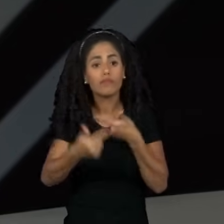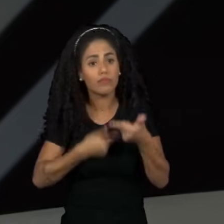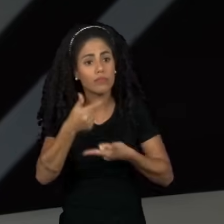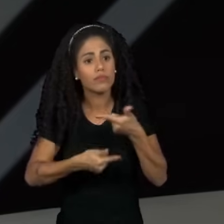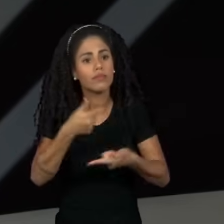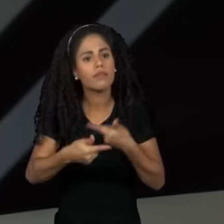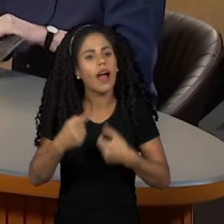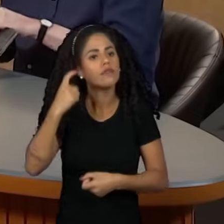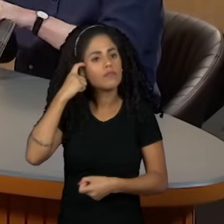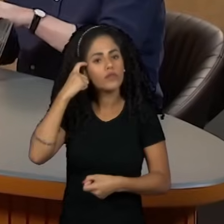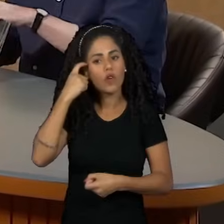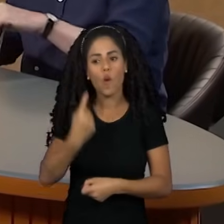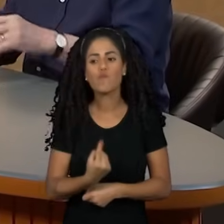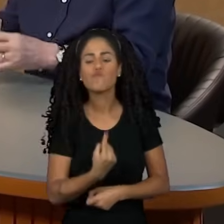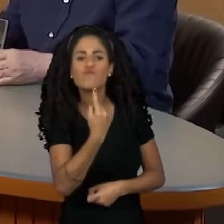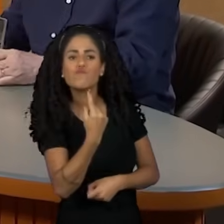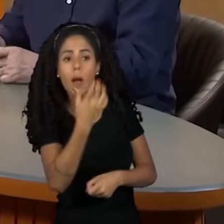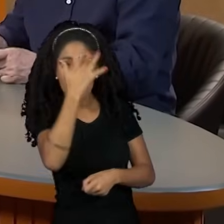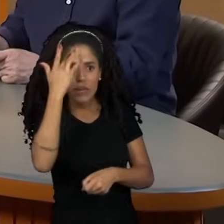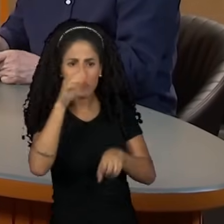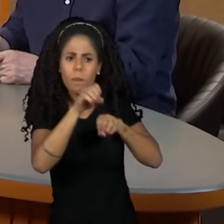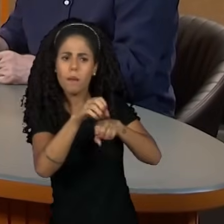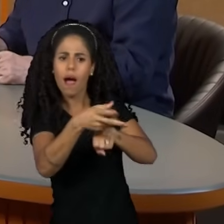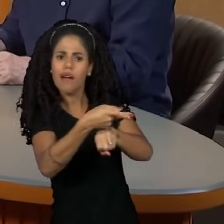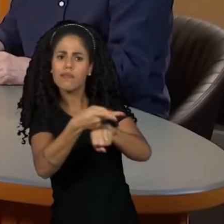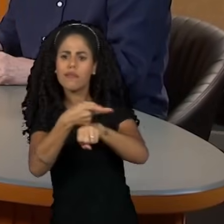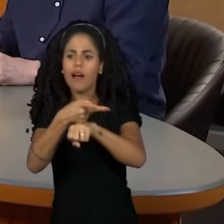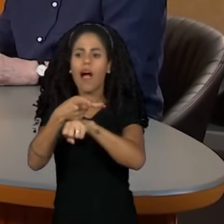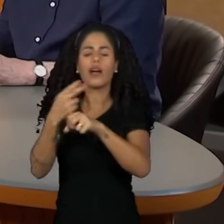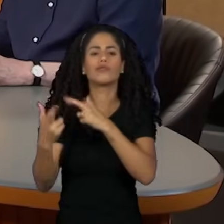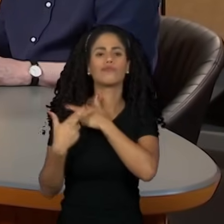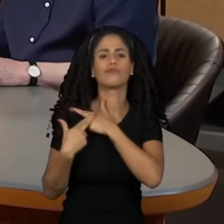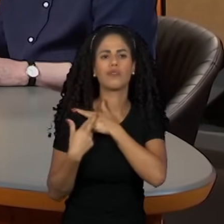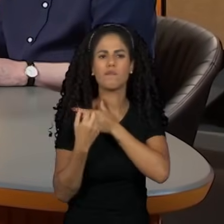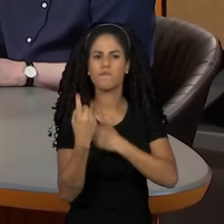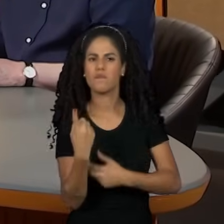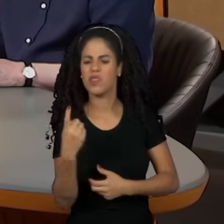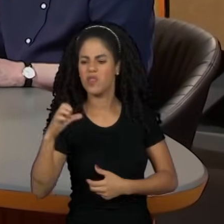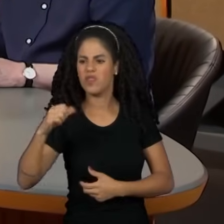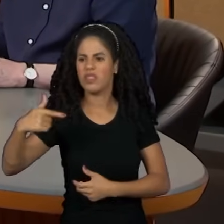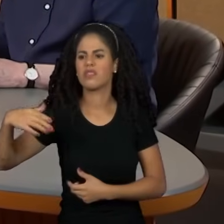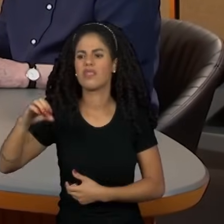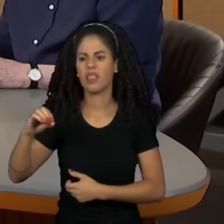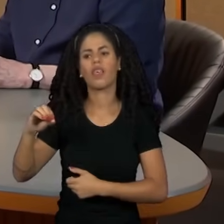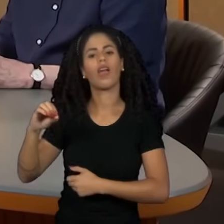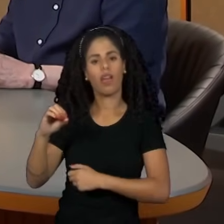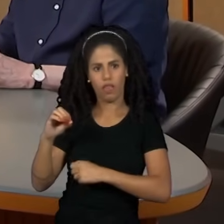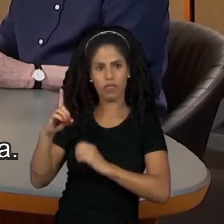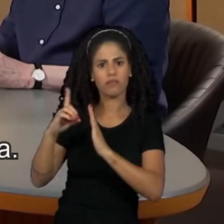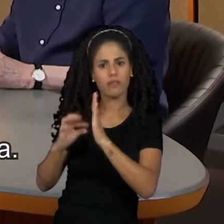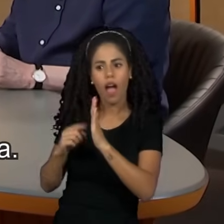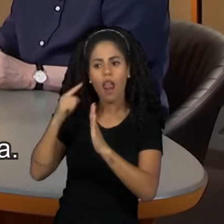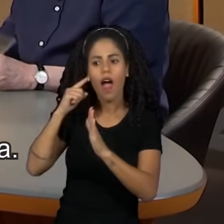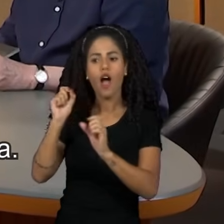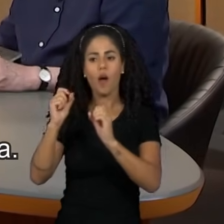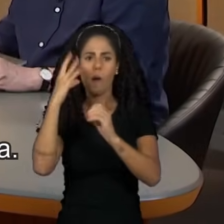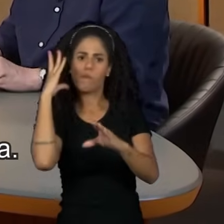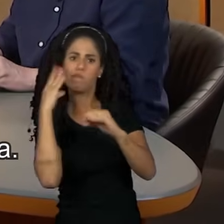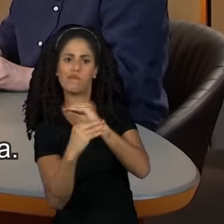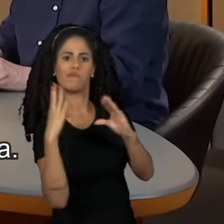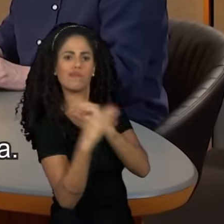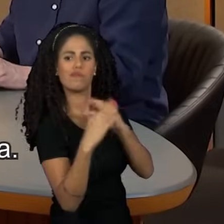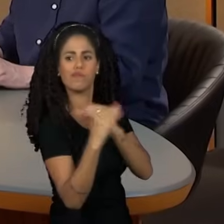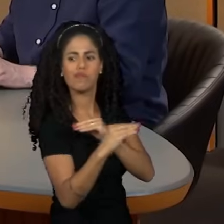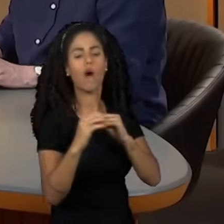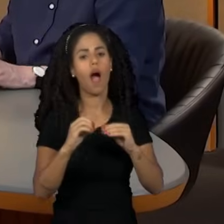buscado uma pessoa para ensinar naquele tempo, fim da década de 70, refugiados nicaragüenses que tinham 1 milhão, mais ou